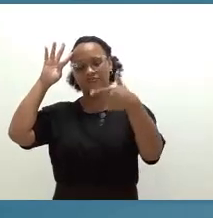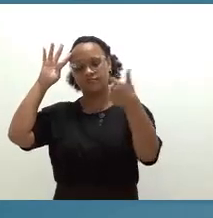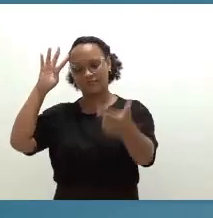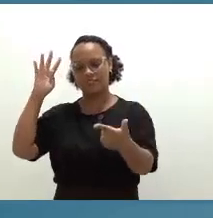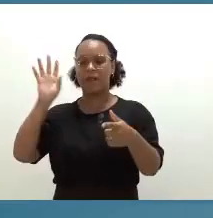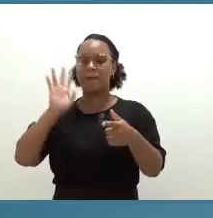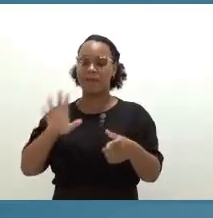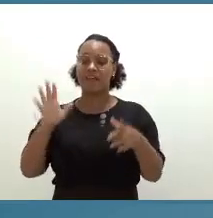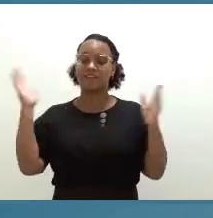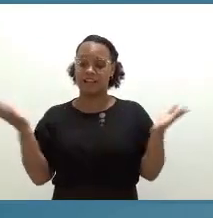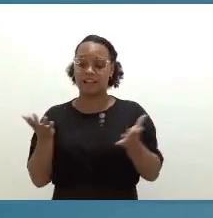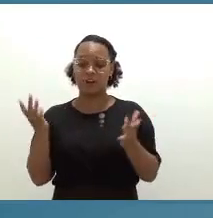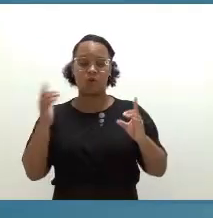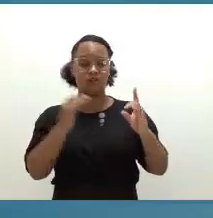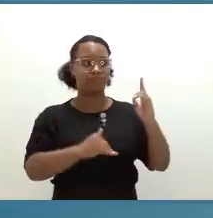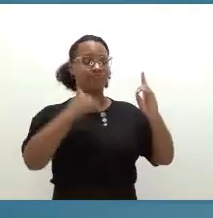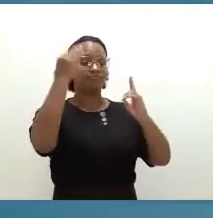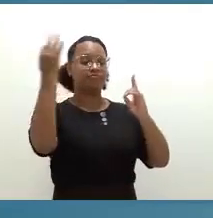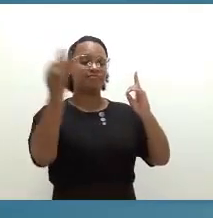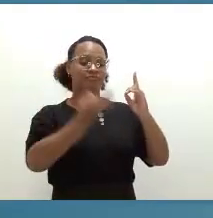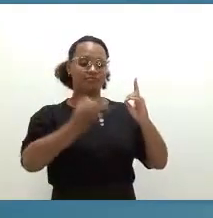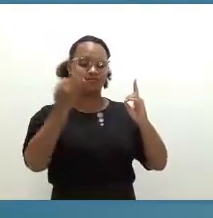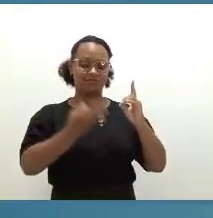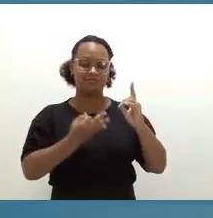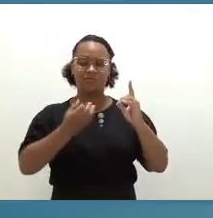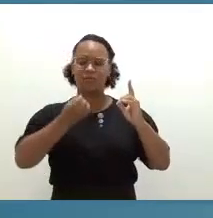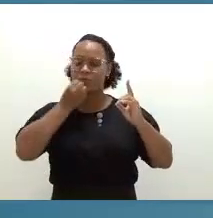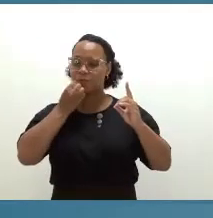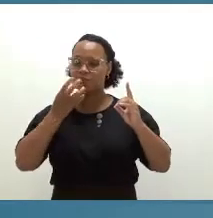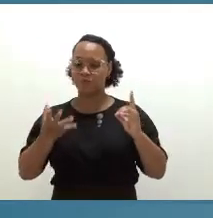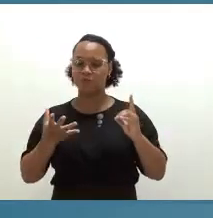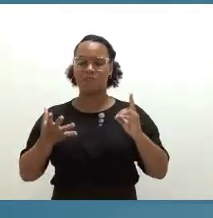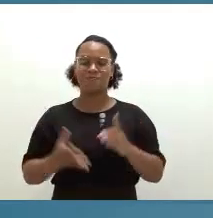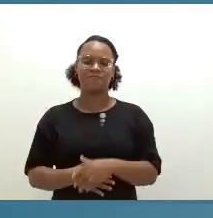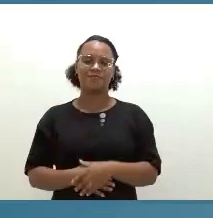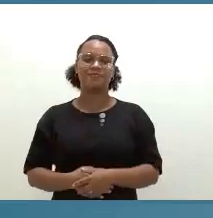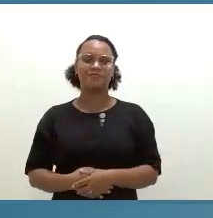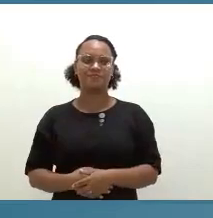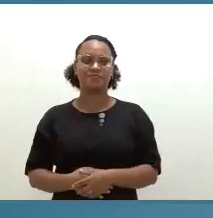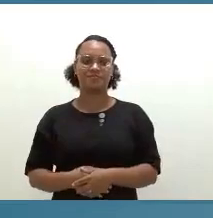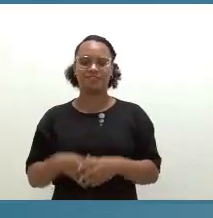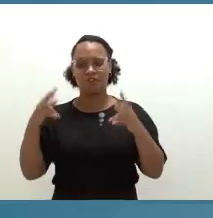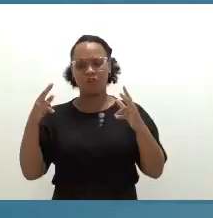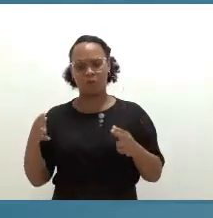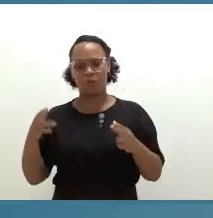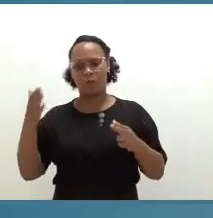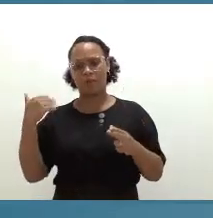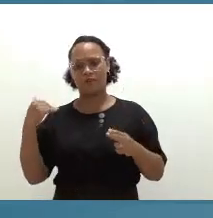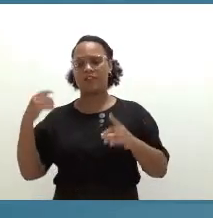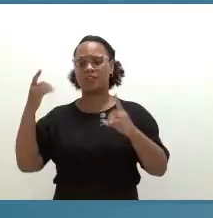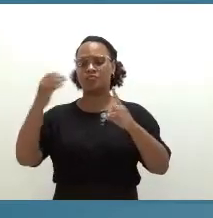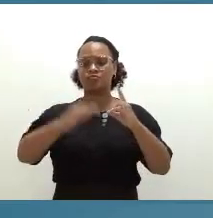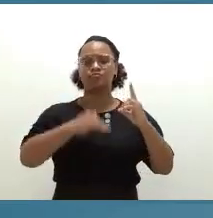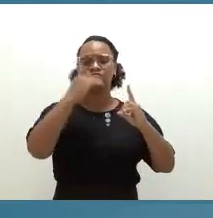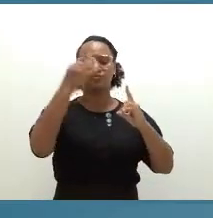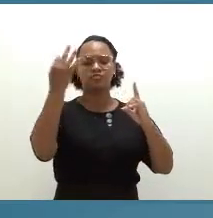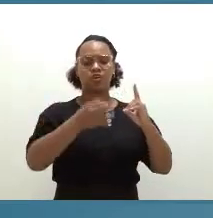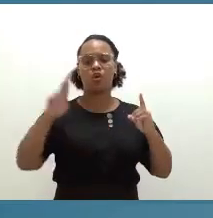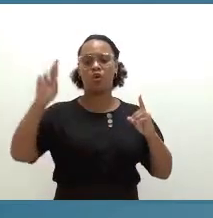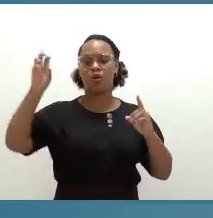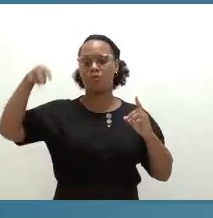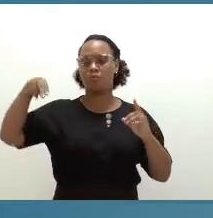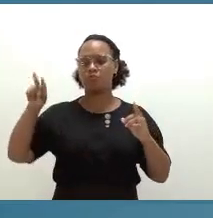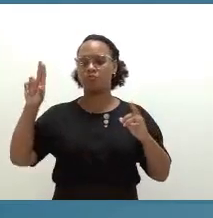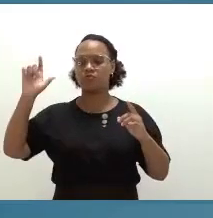nas quartas-feiras. Mas dizer a Vossa Excelência, como disse o nosso desembargador Rômulo, que é muito